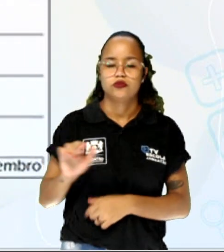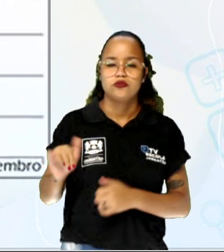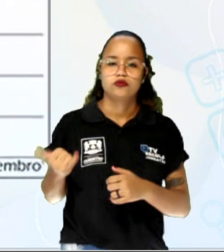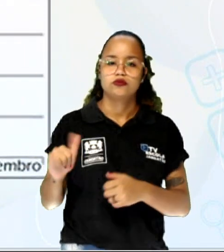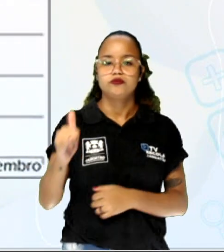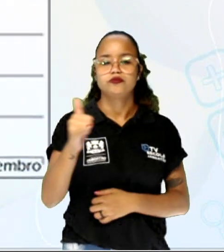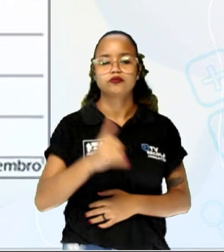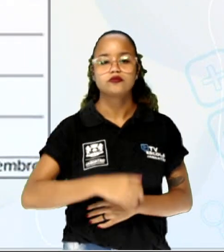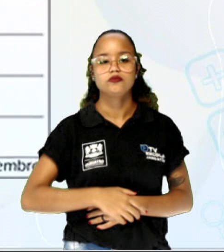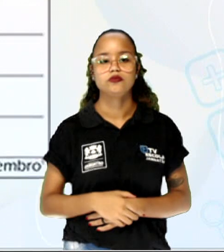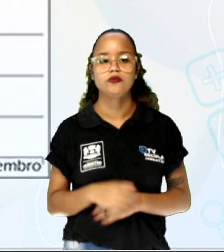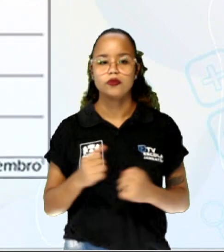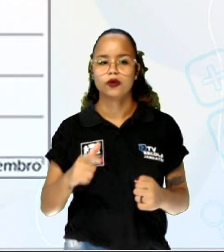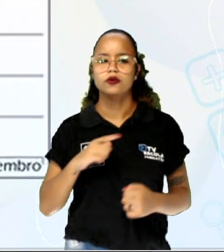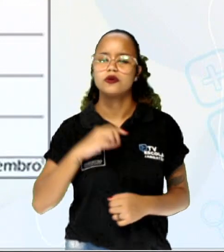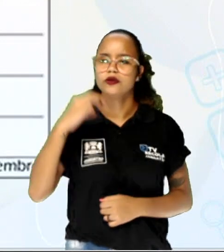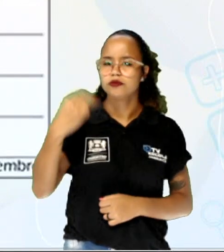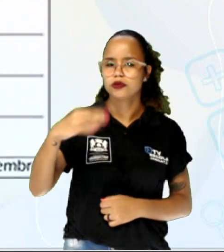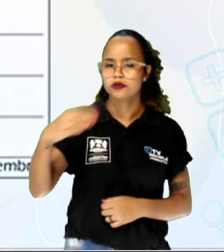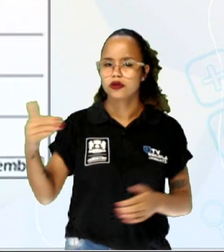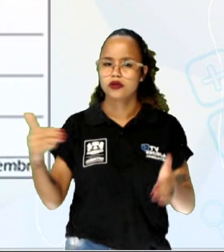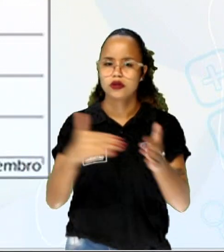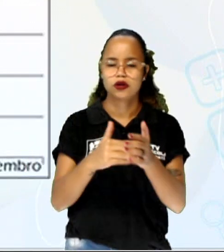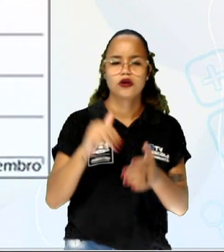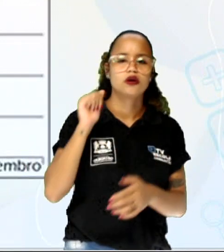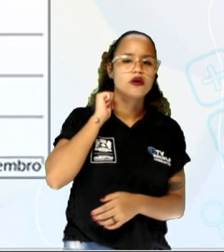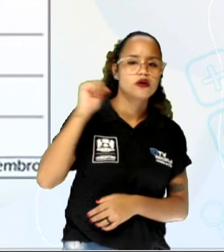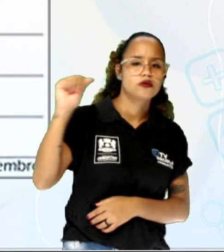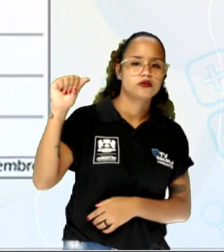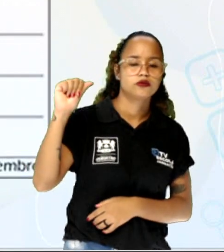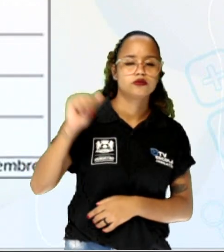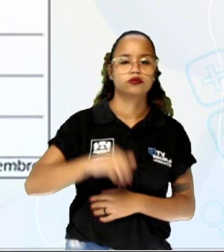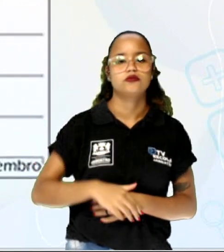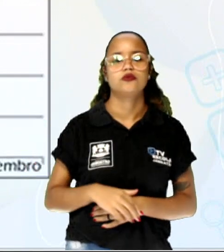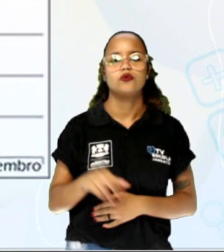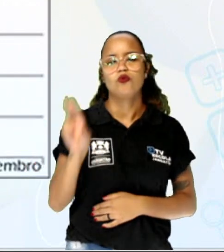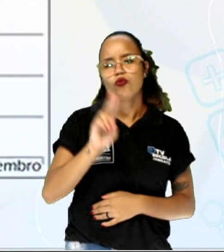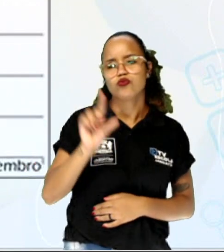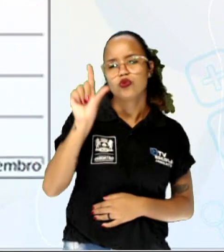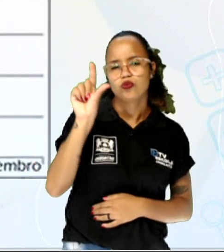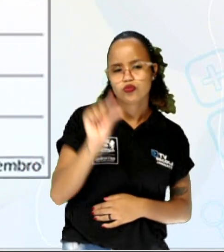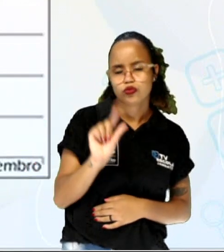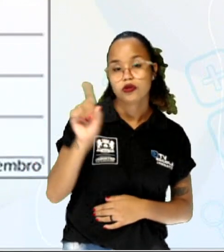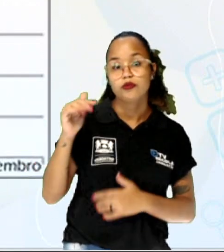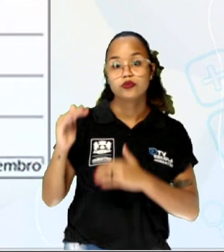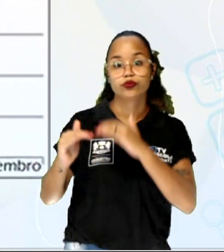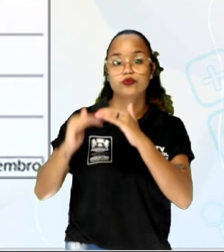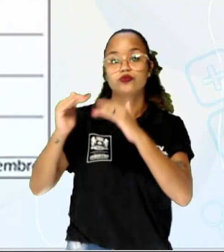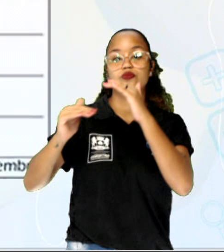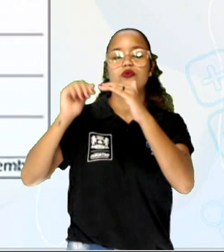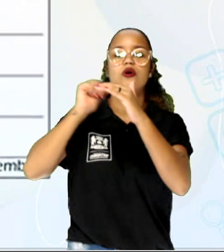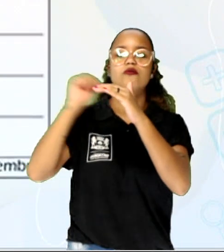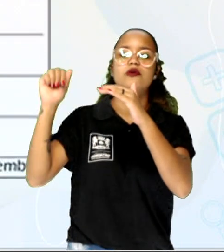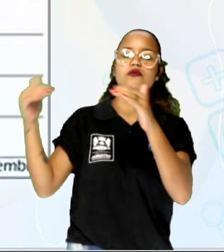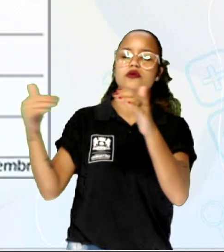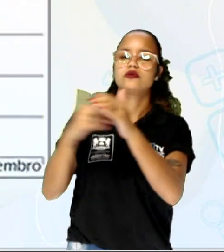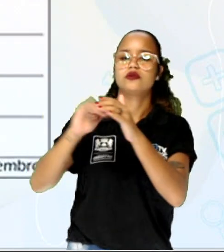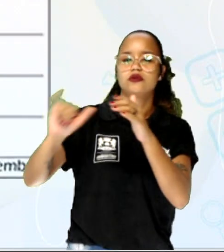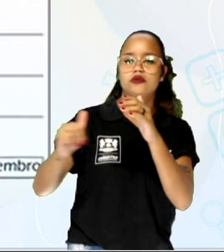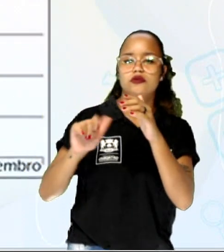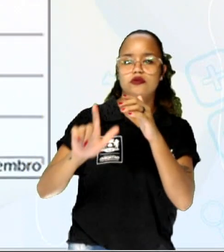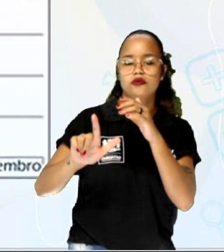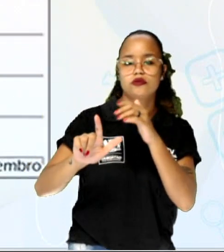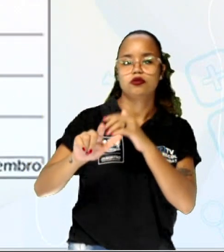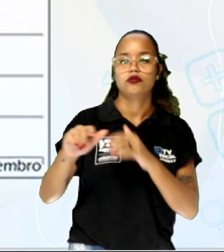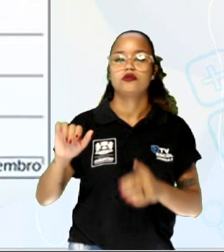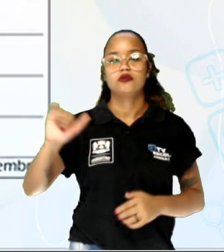pode ver, por exemplo, que de março para abril o consumo diminuiu, depois foi crescendo de abril até julho, em julho